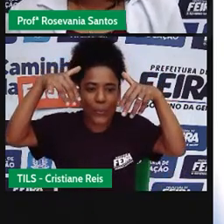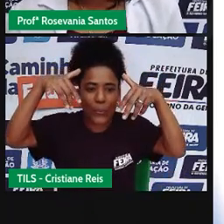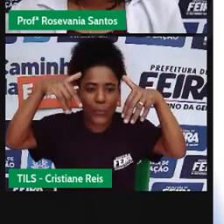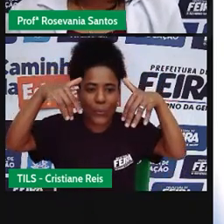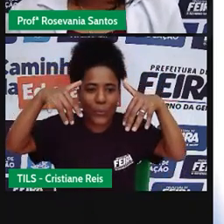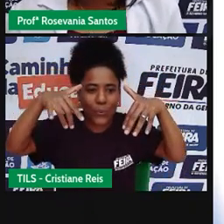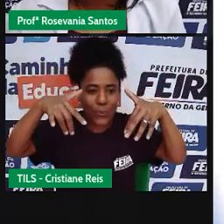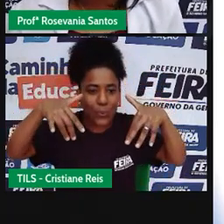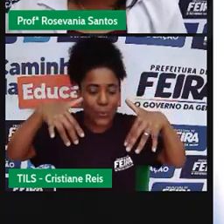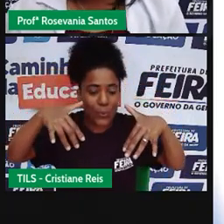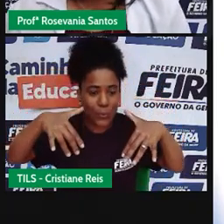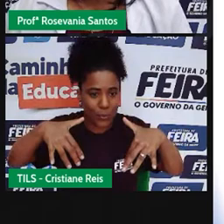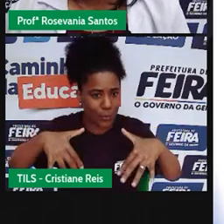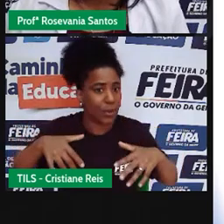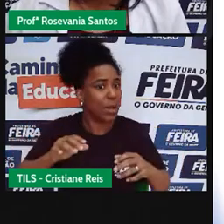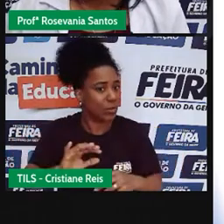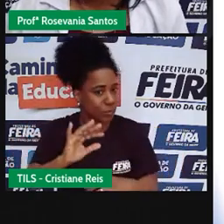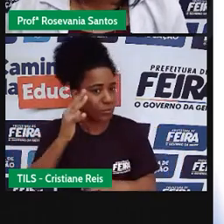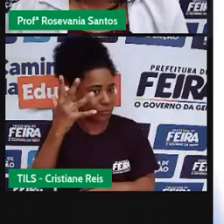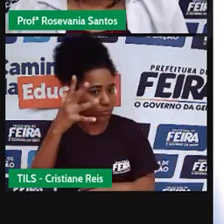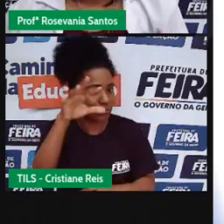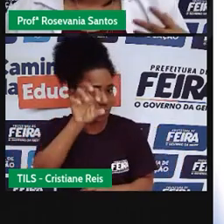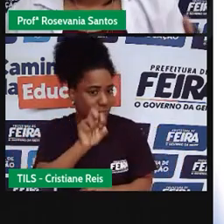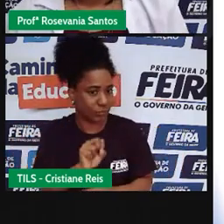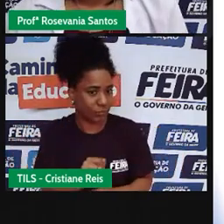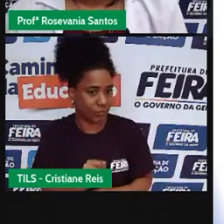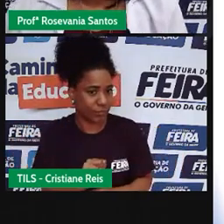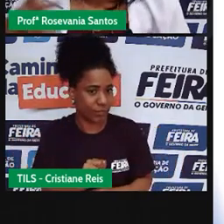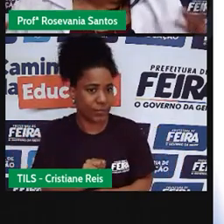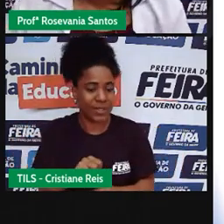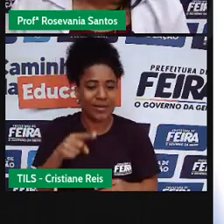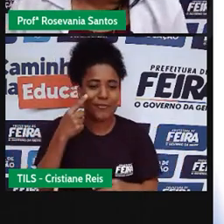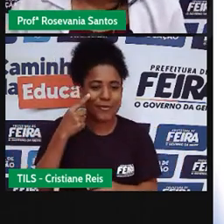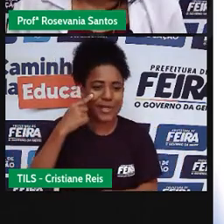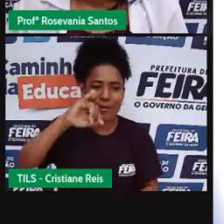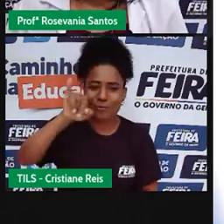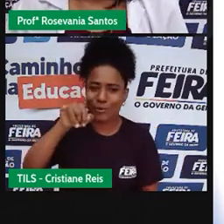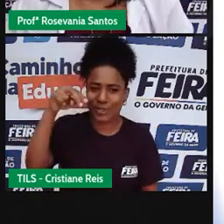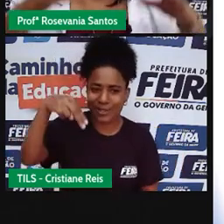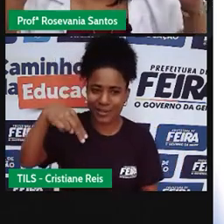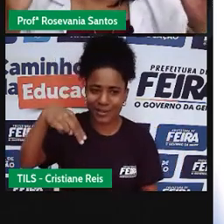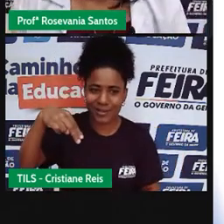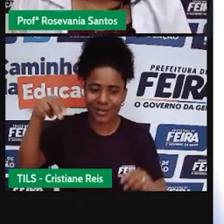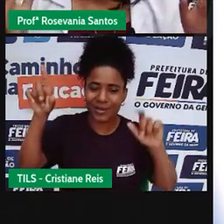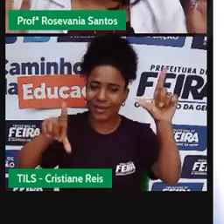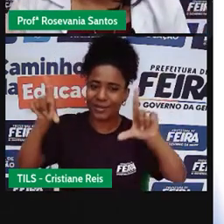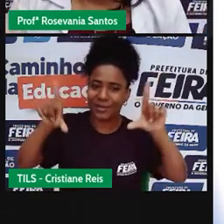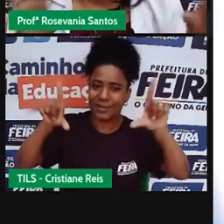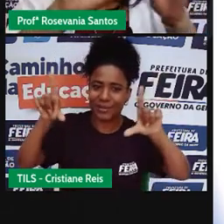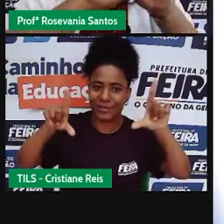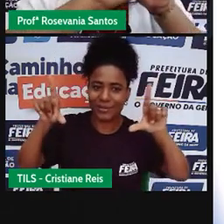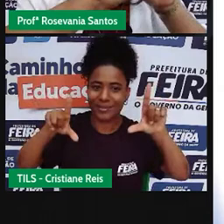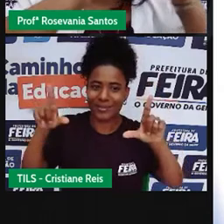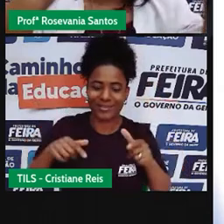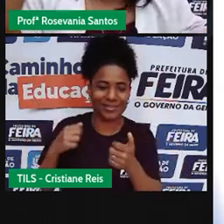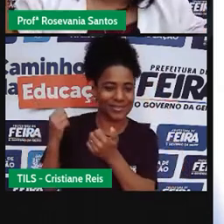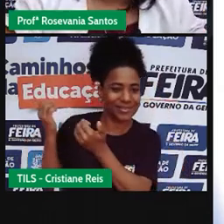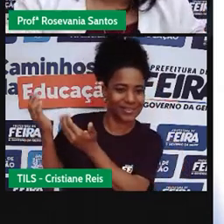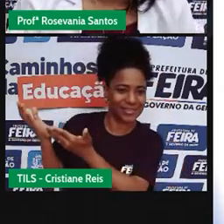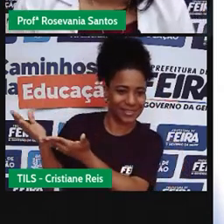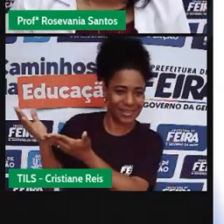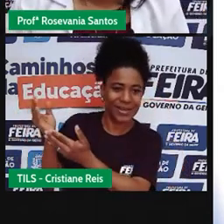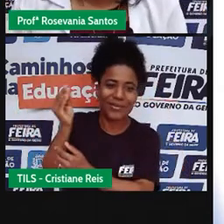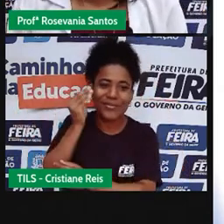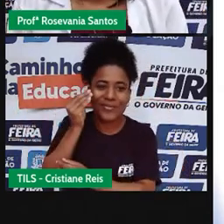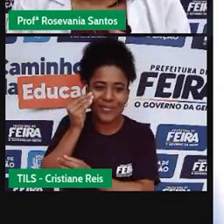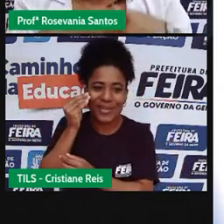gente também só vai encontrar aí. Aqui é aquele lugar onde o Jornal Nacional, quando chega no período do inverno, adora mostrar as copinhas